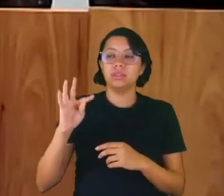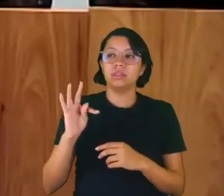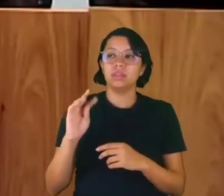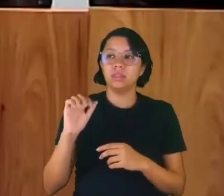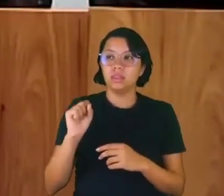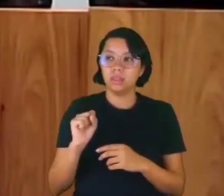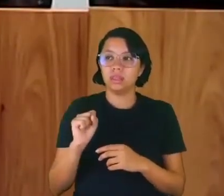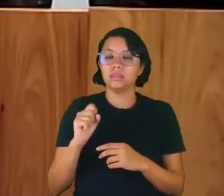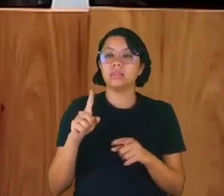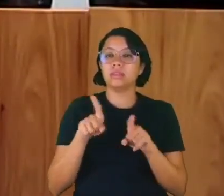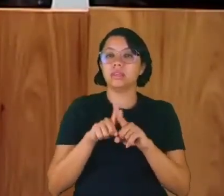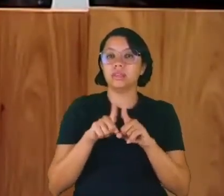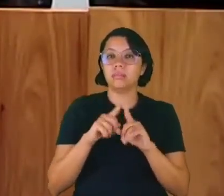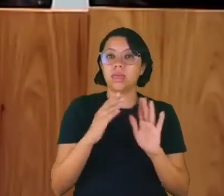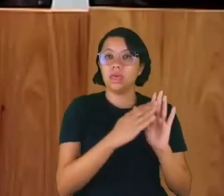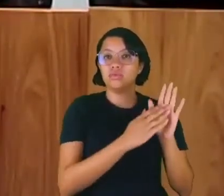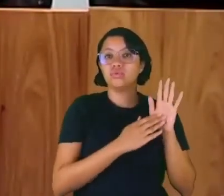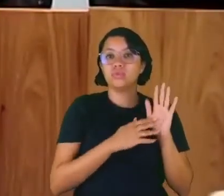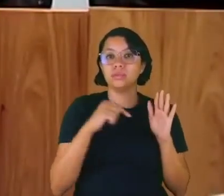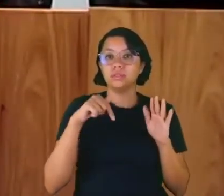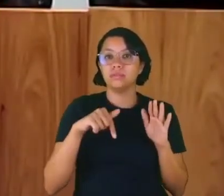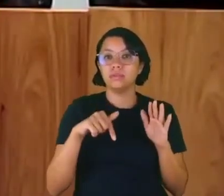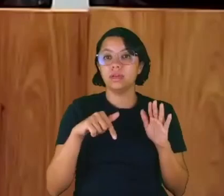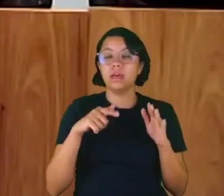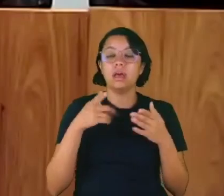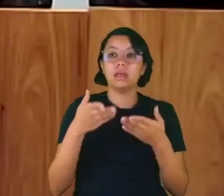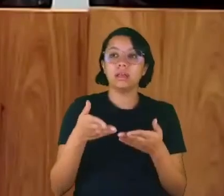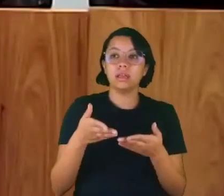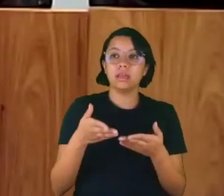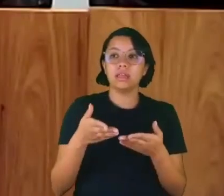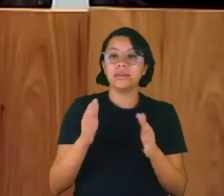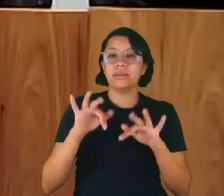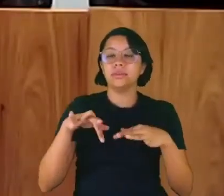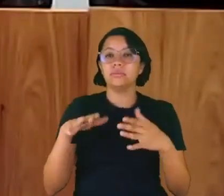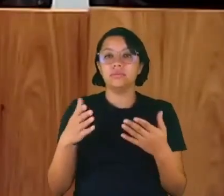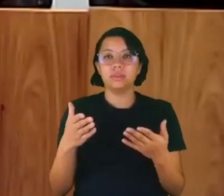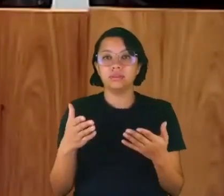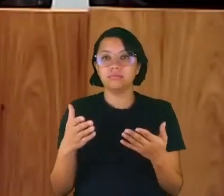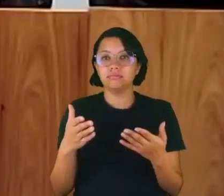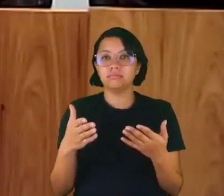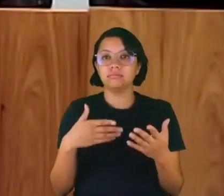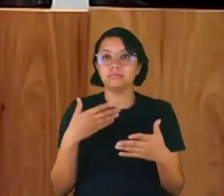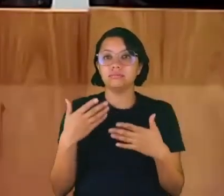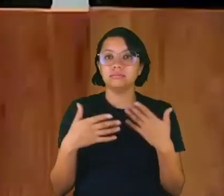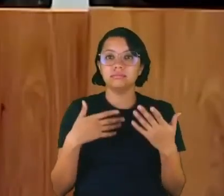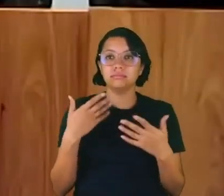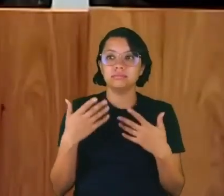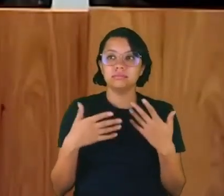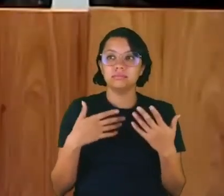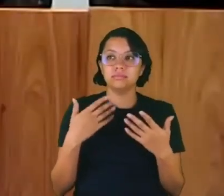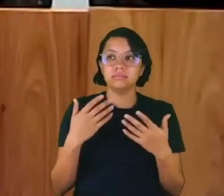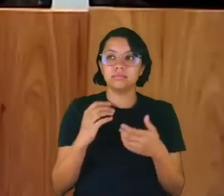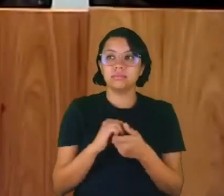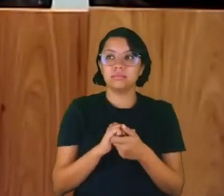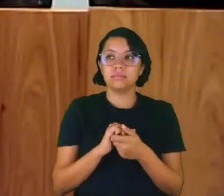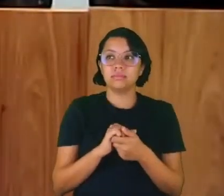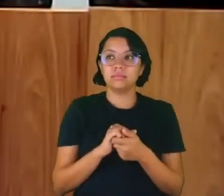Também que se ajuizava aquilo e, no final das contas, o